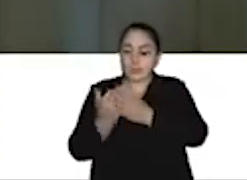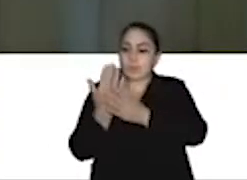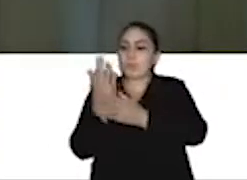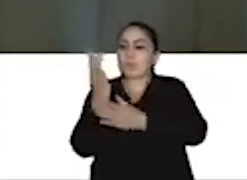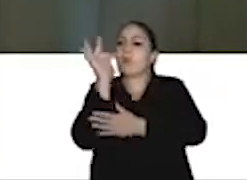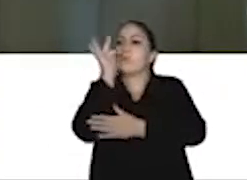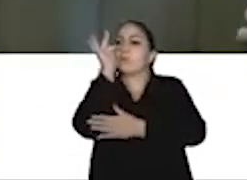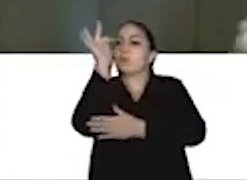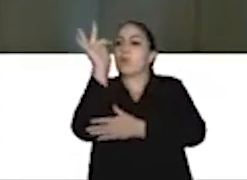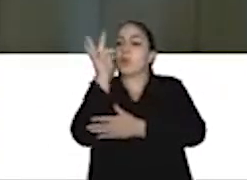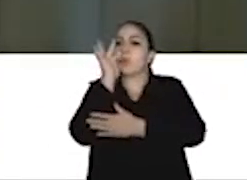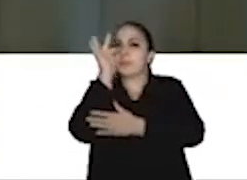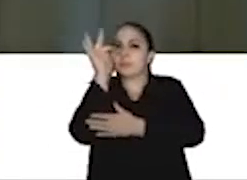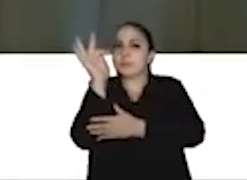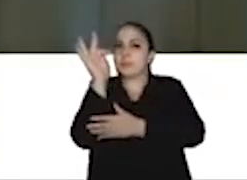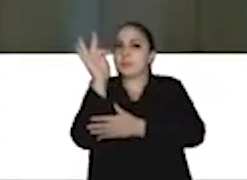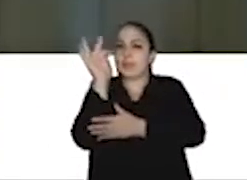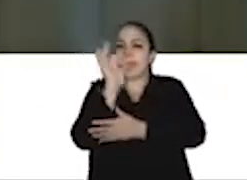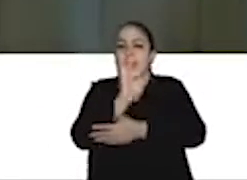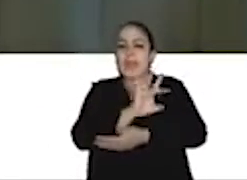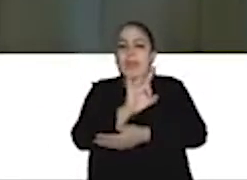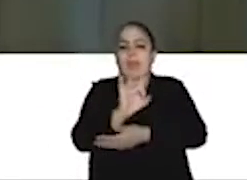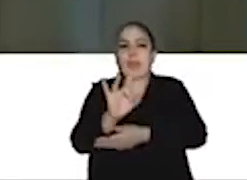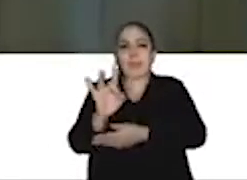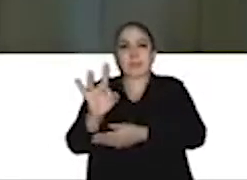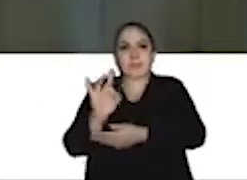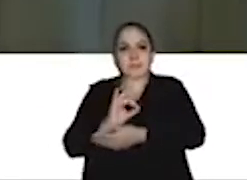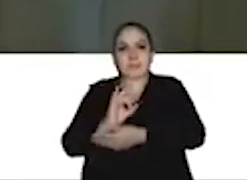terra para cada